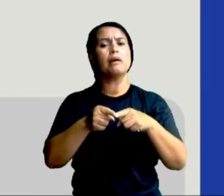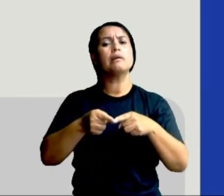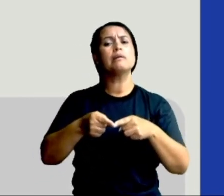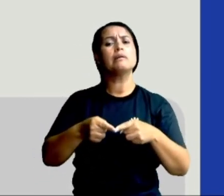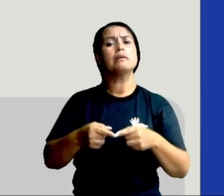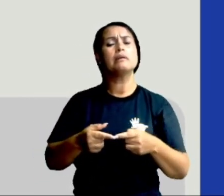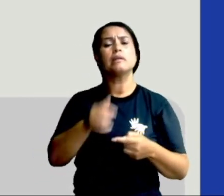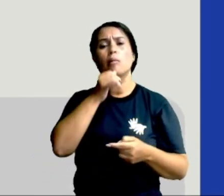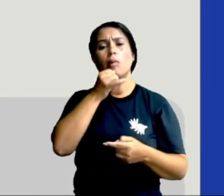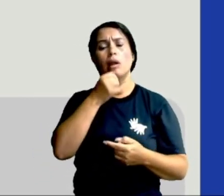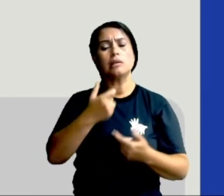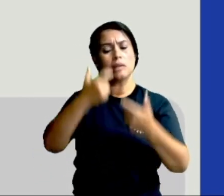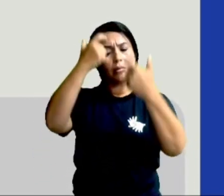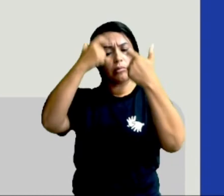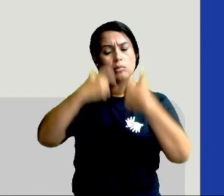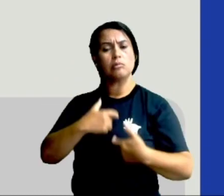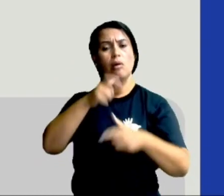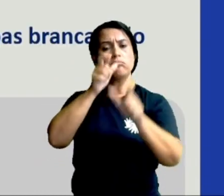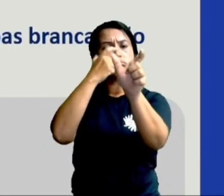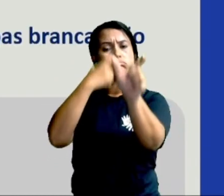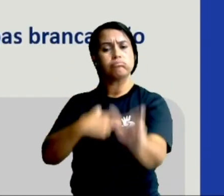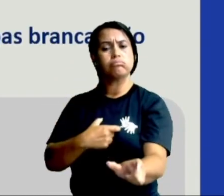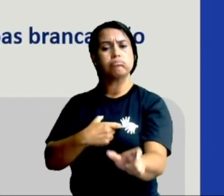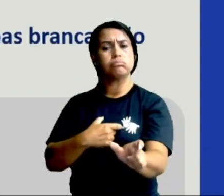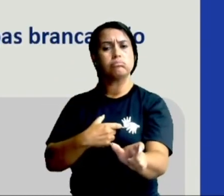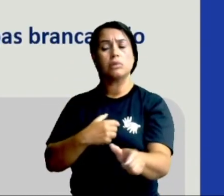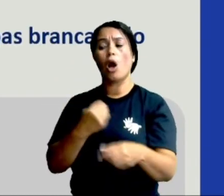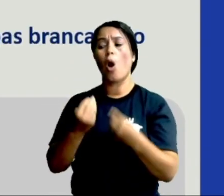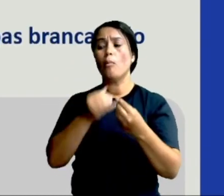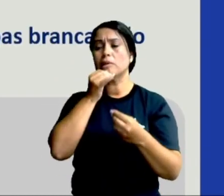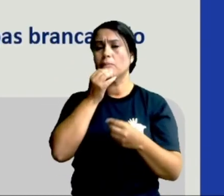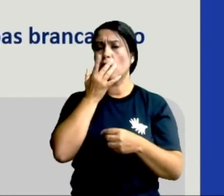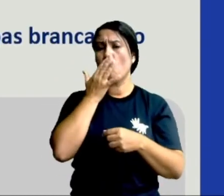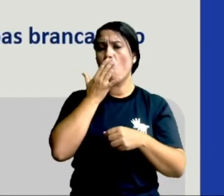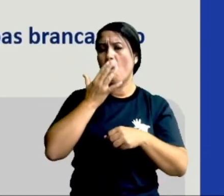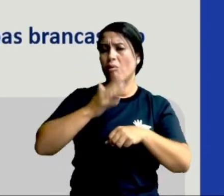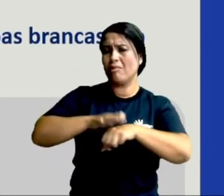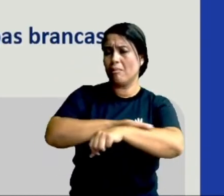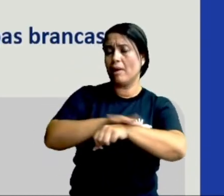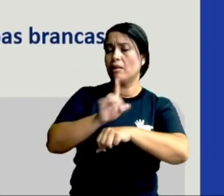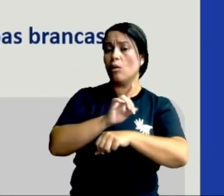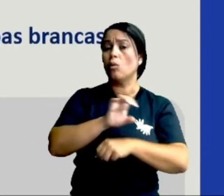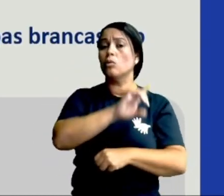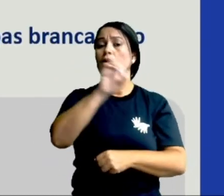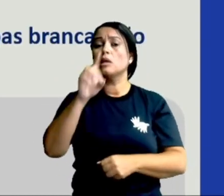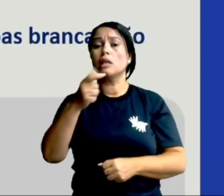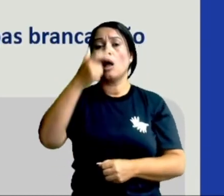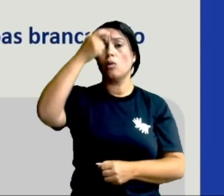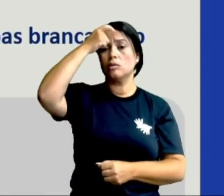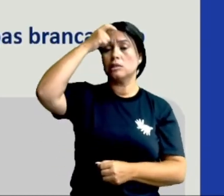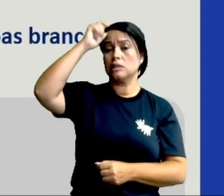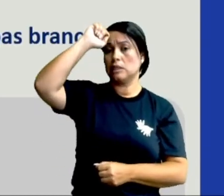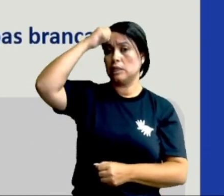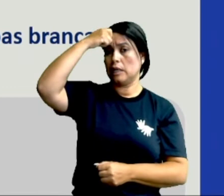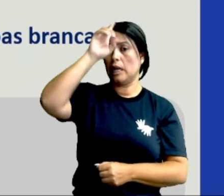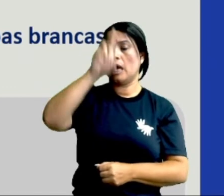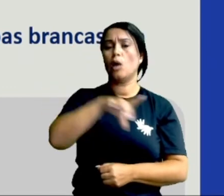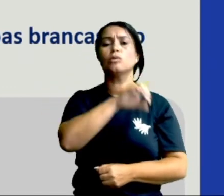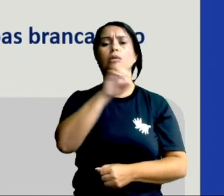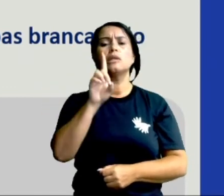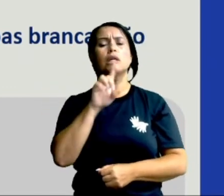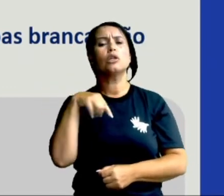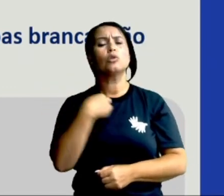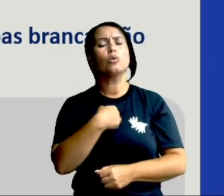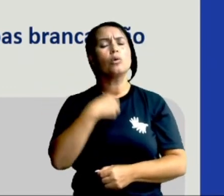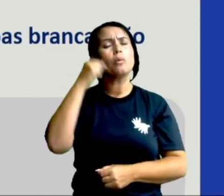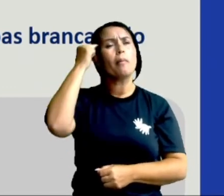sua personalidade e não pela cor da sua pele. O Dia da Consciência Negra é um dia em que todos refletimos